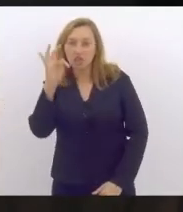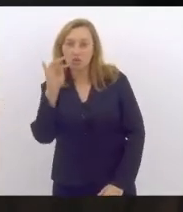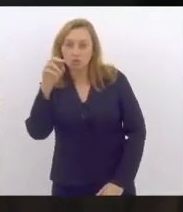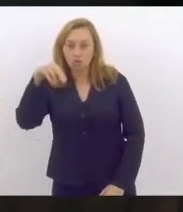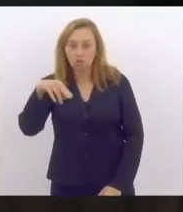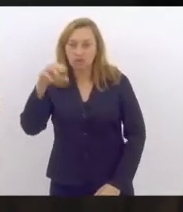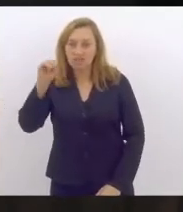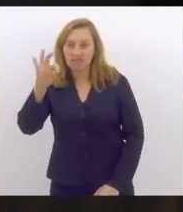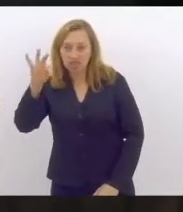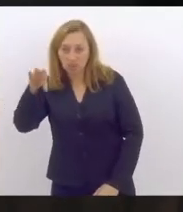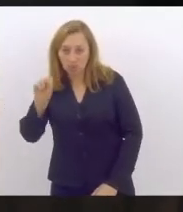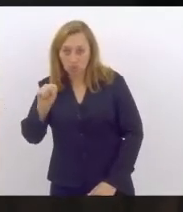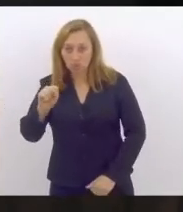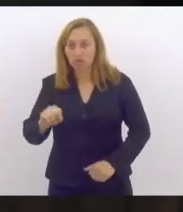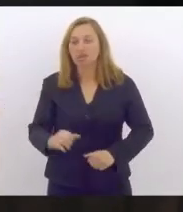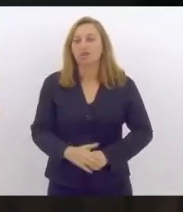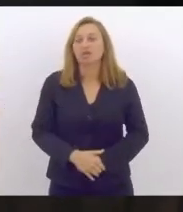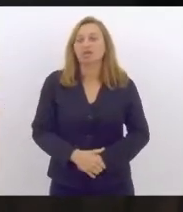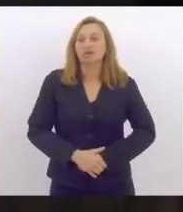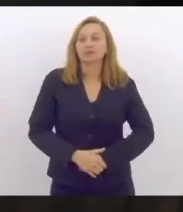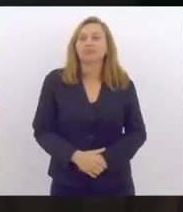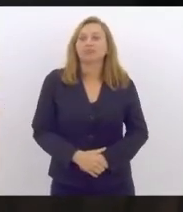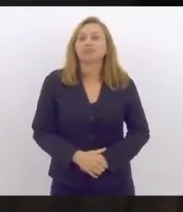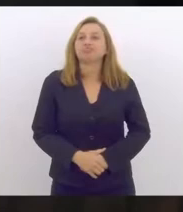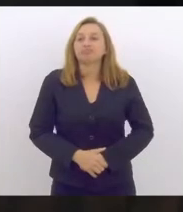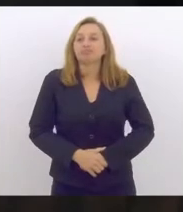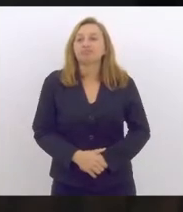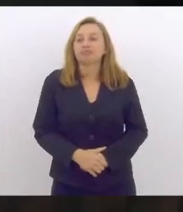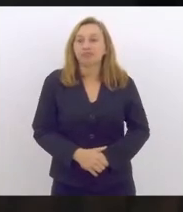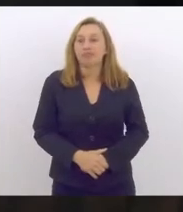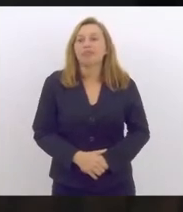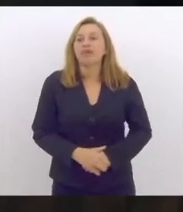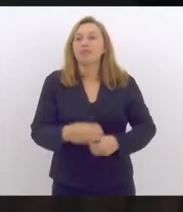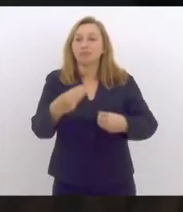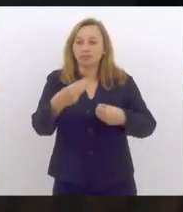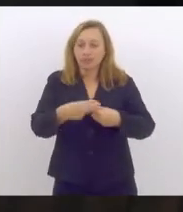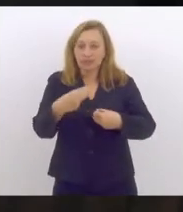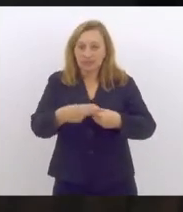que tem uma cessão para o Botafogo via município